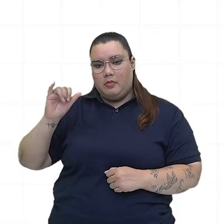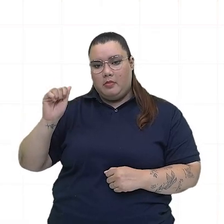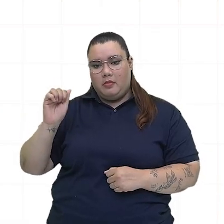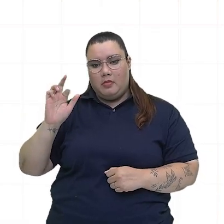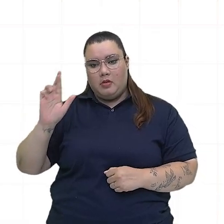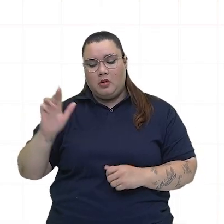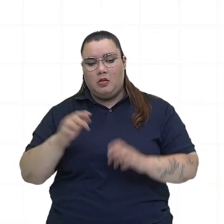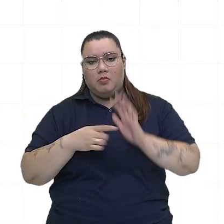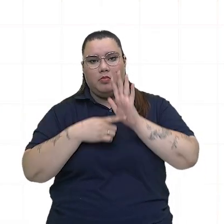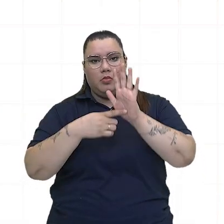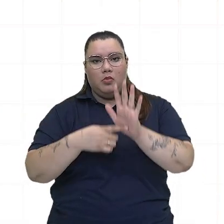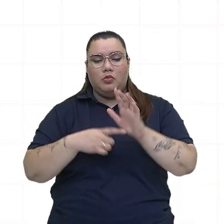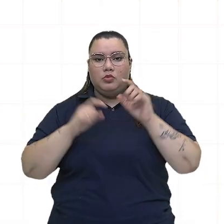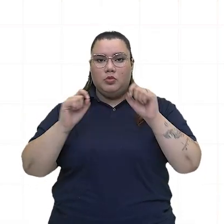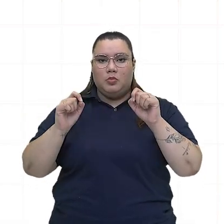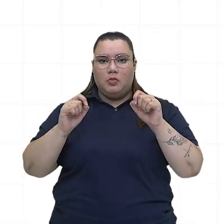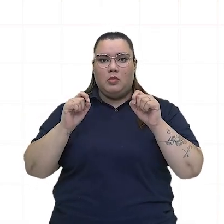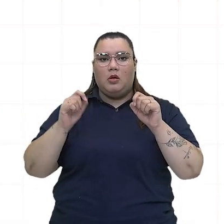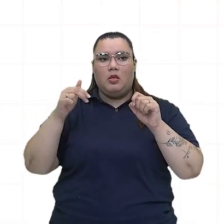aí as políticas